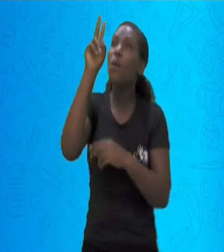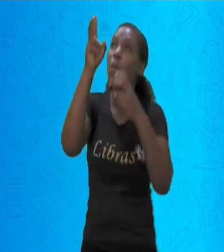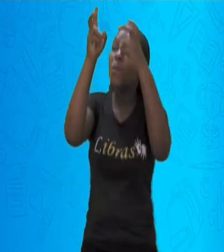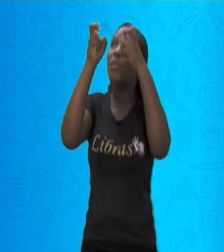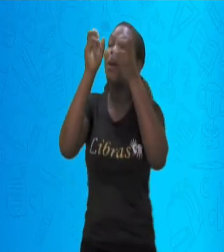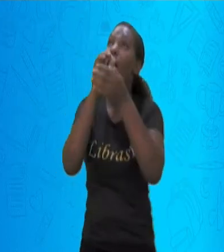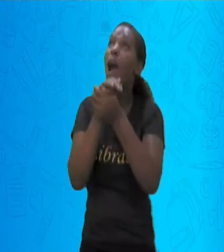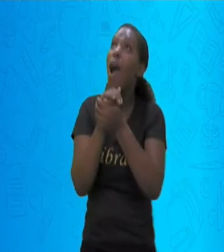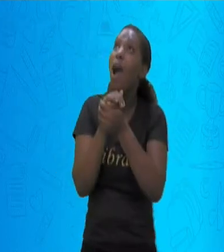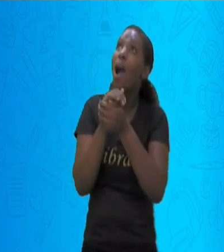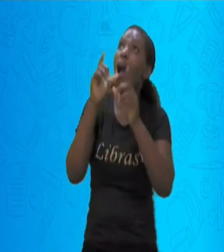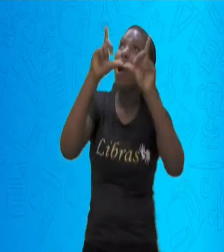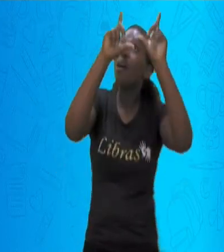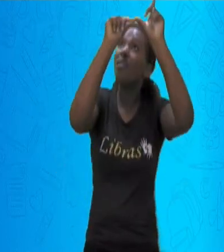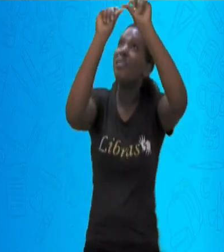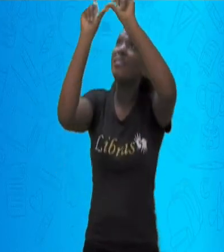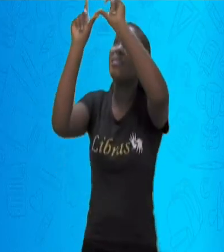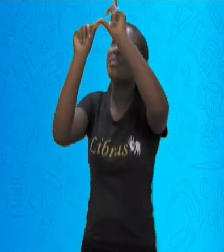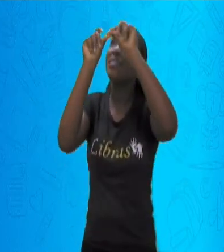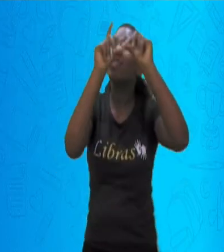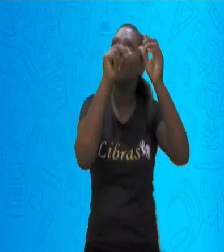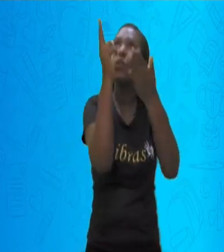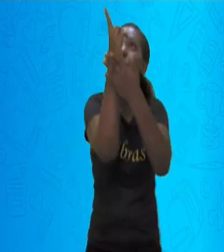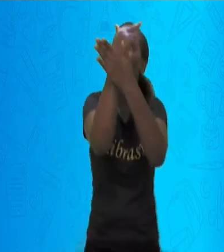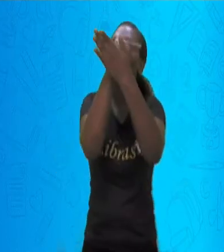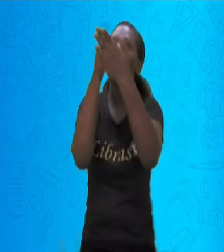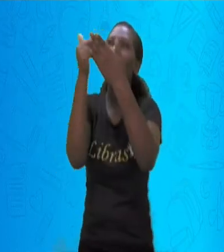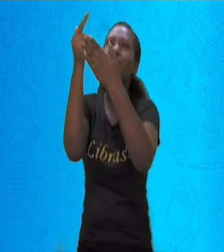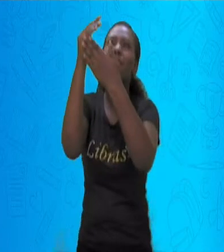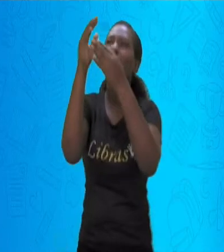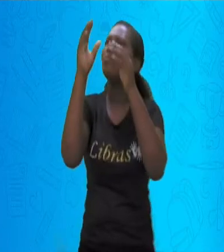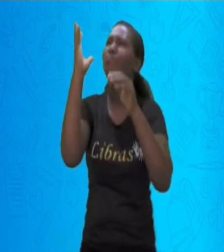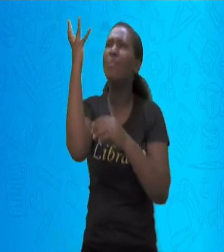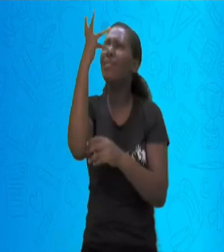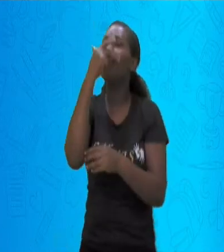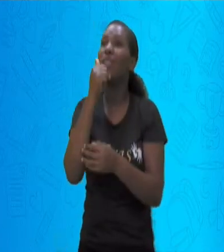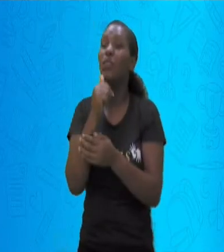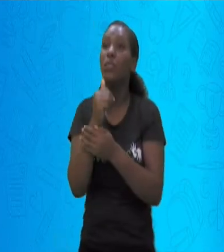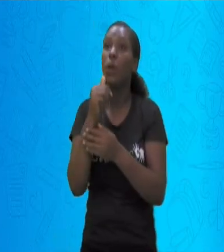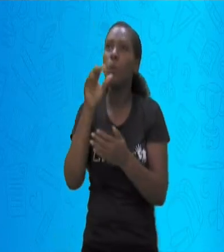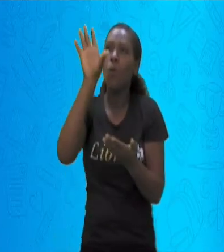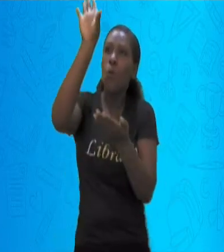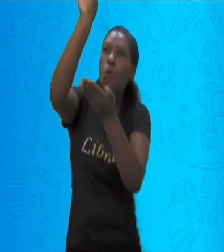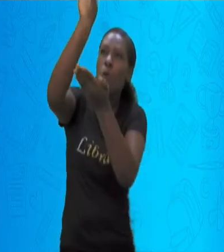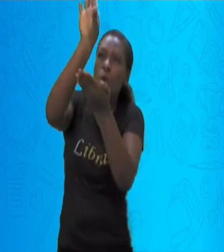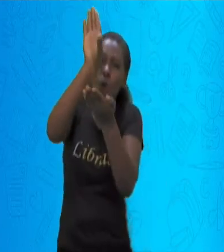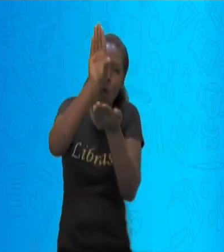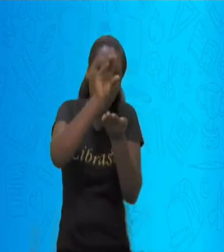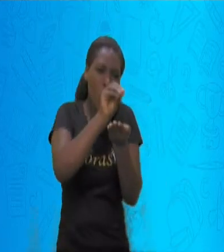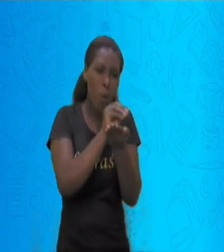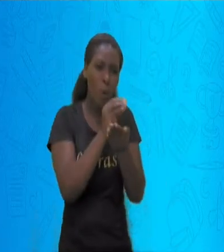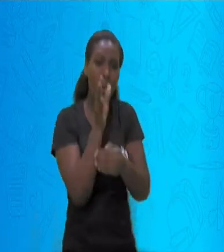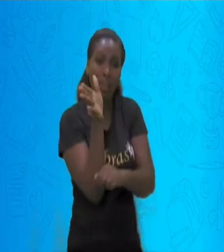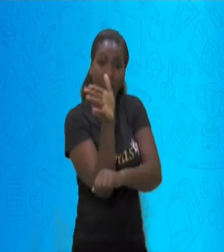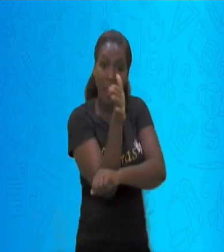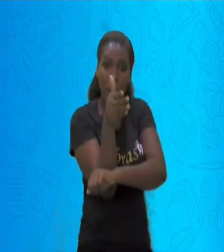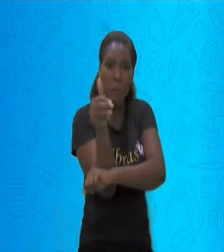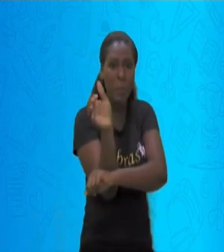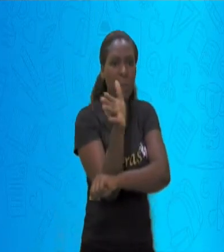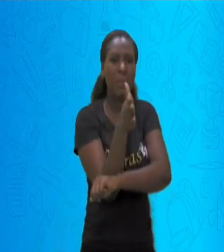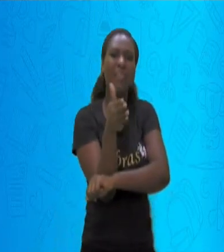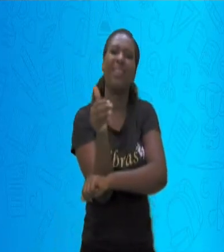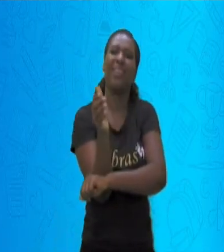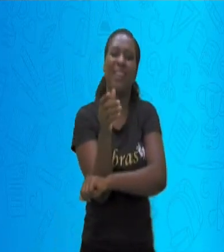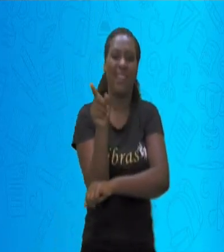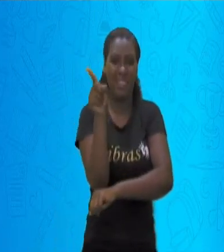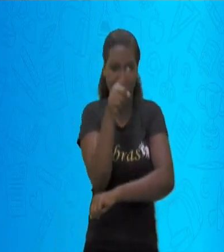eles analisaram o céu nesta época. Então, é uma representação também do nosso país. Com maior precisão,